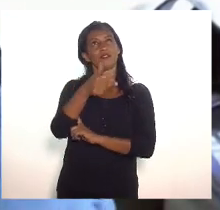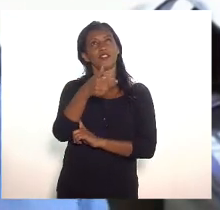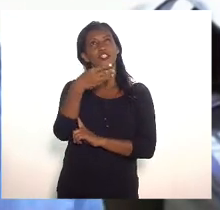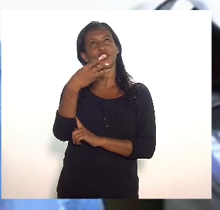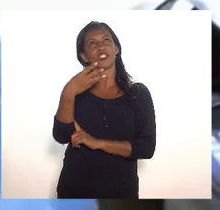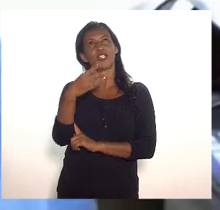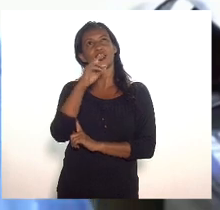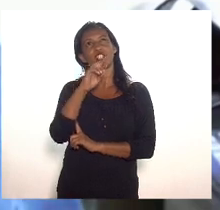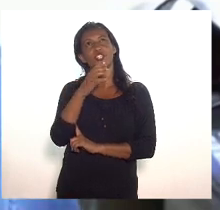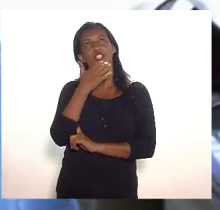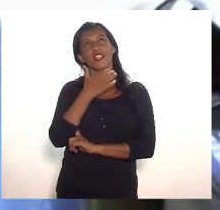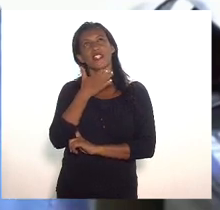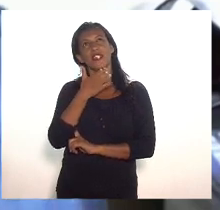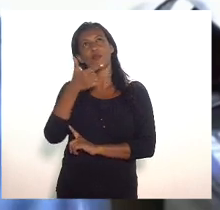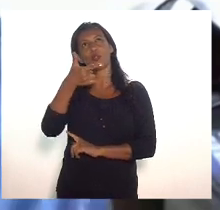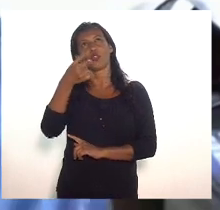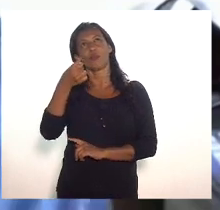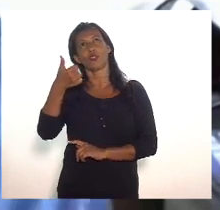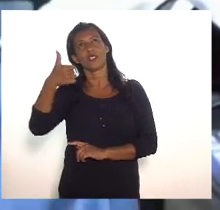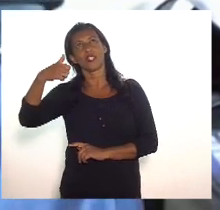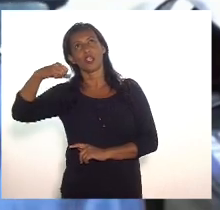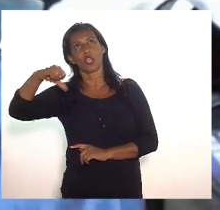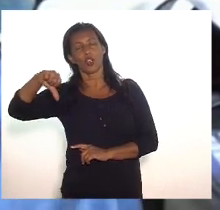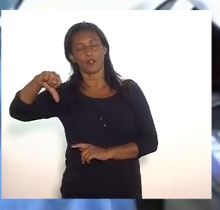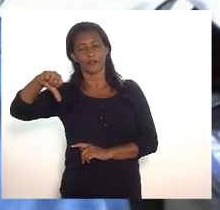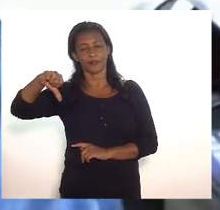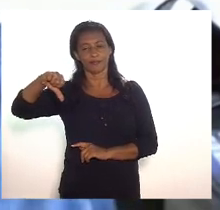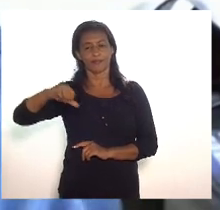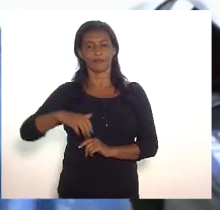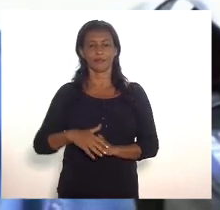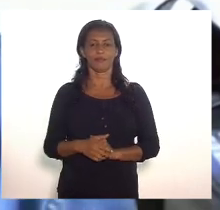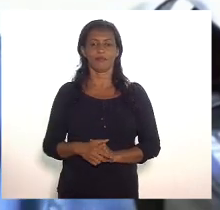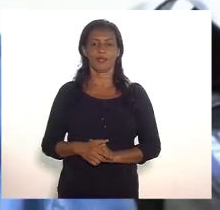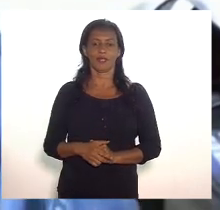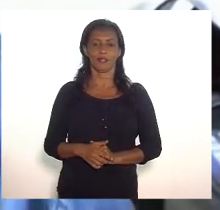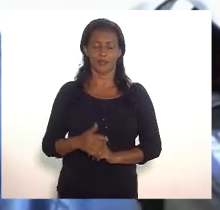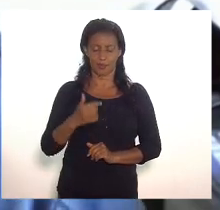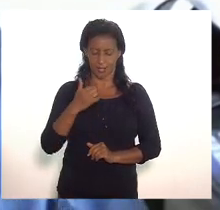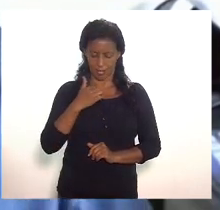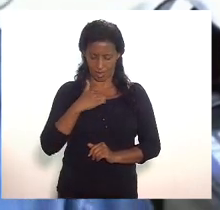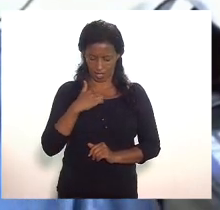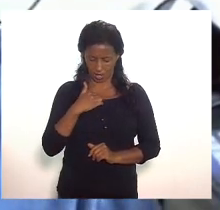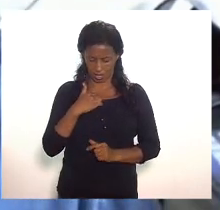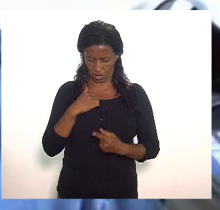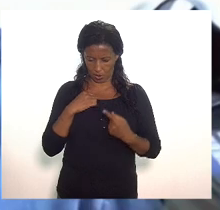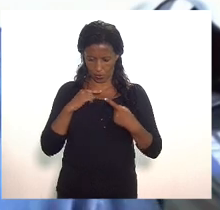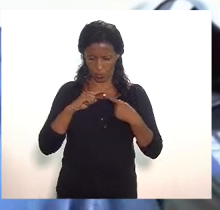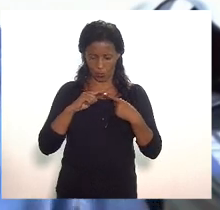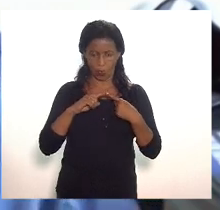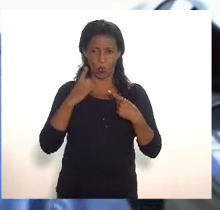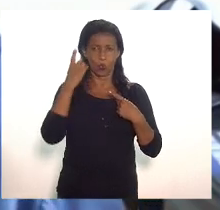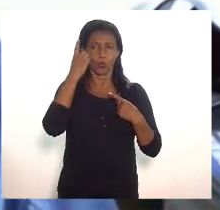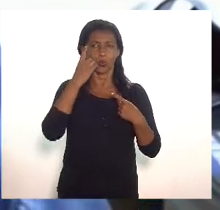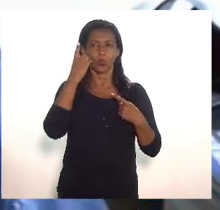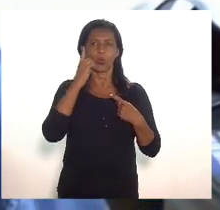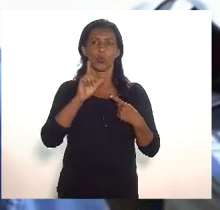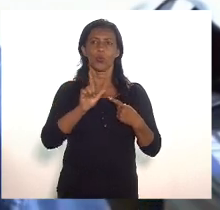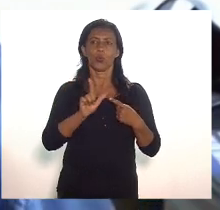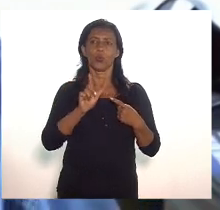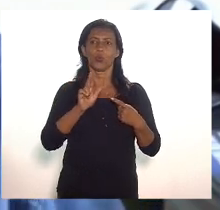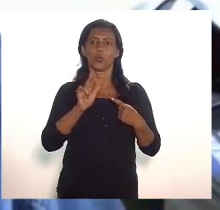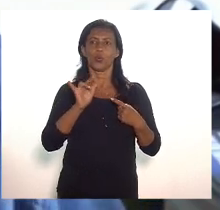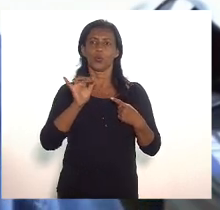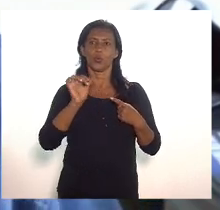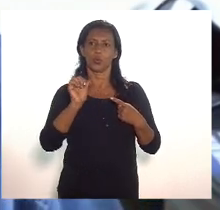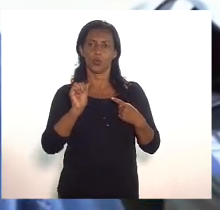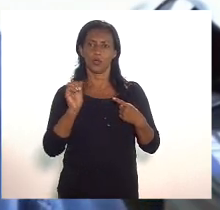dezembro de 2019, e eu, a deputada Lucelena Pinto de Barros,